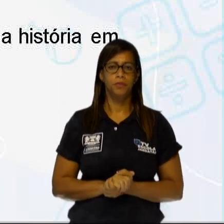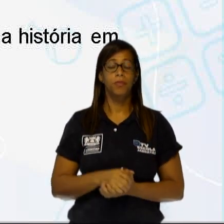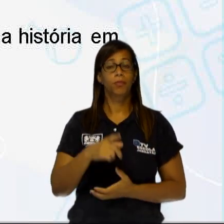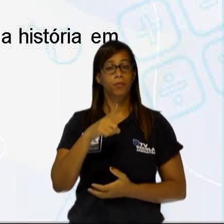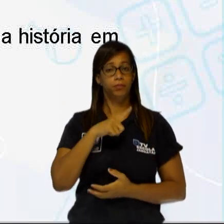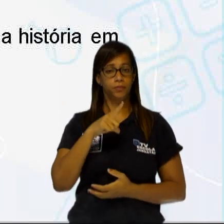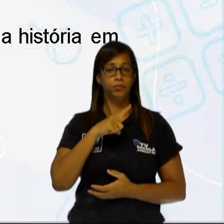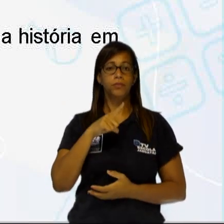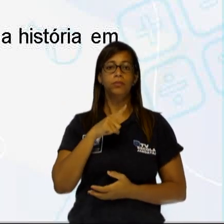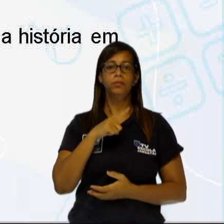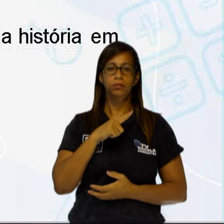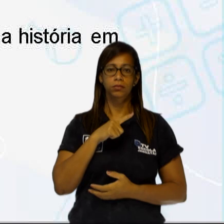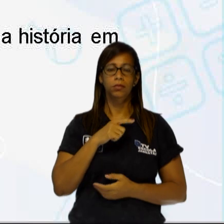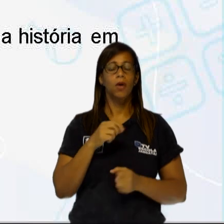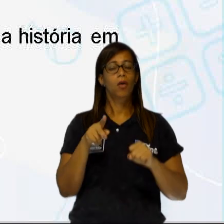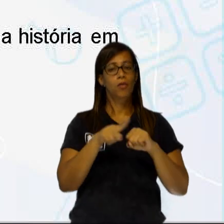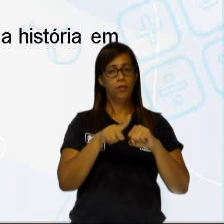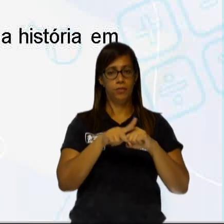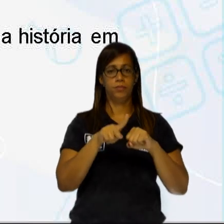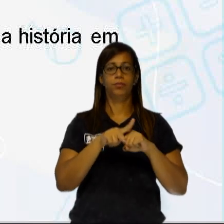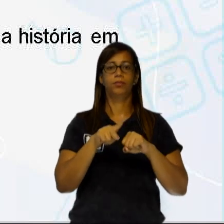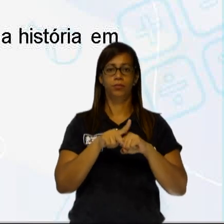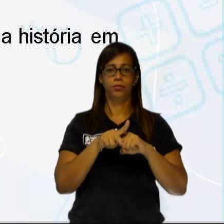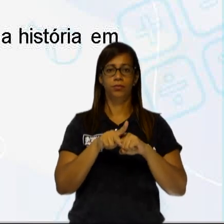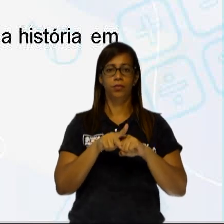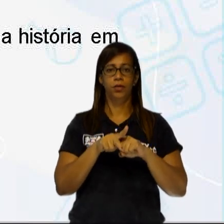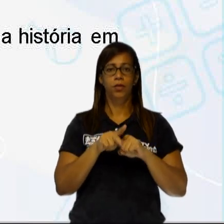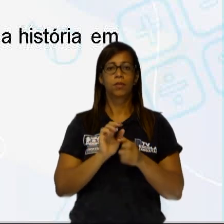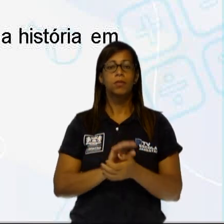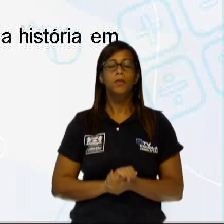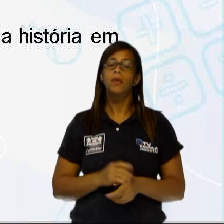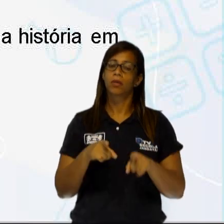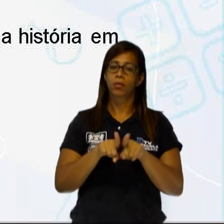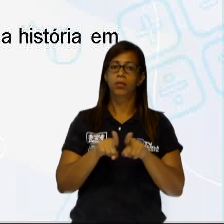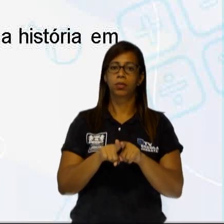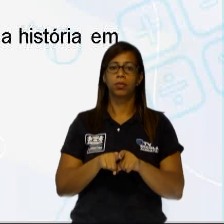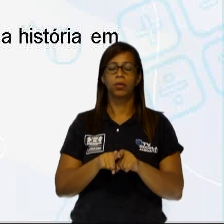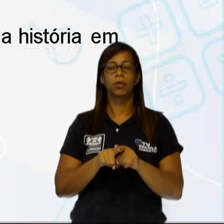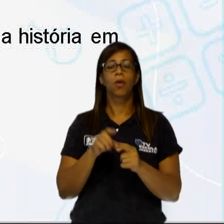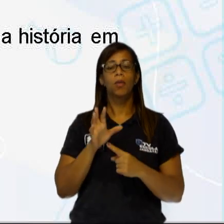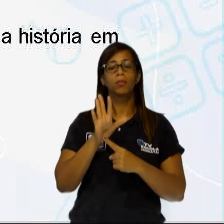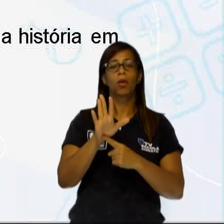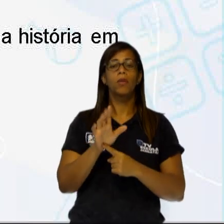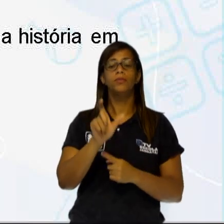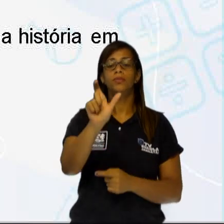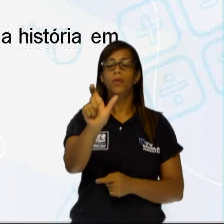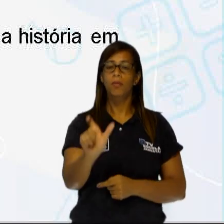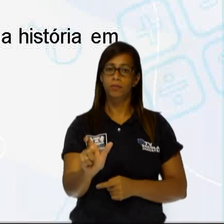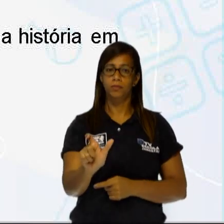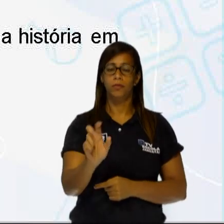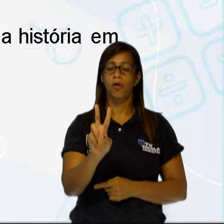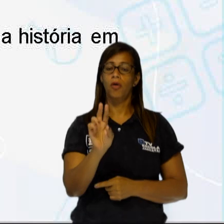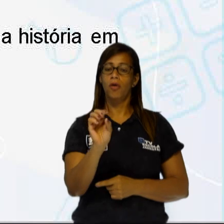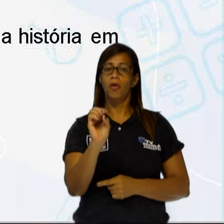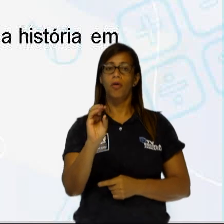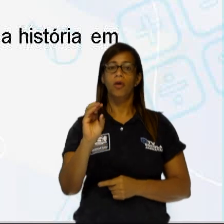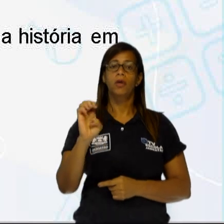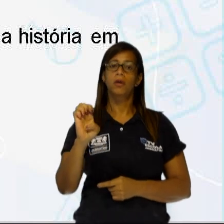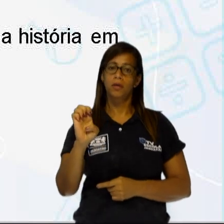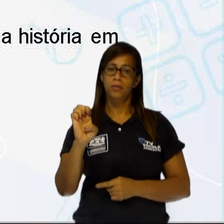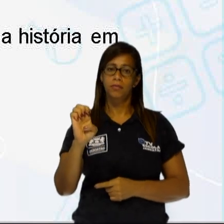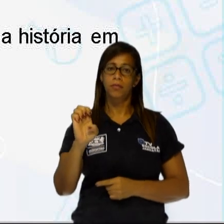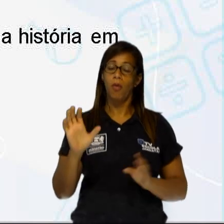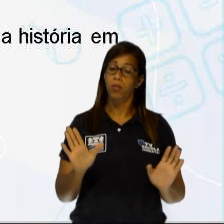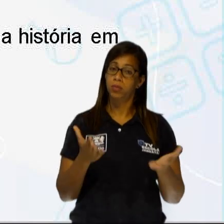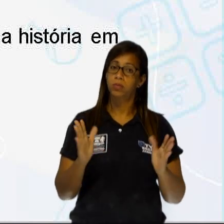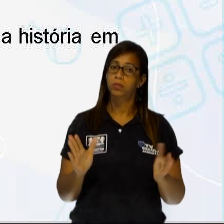pronome de tratamento você, falando diretamente com o seu interlocutor. Isso faz com que o público se mobilize para aderir à campanha,